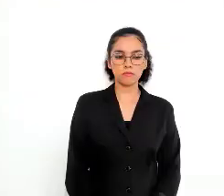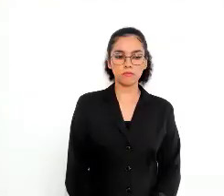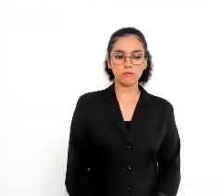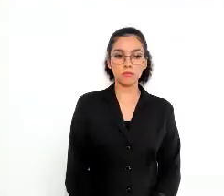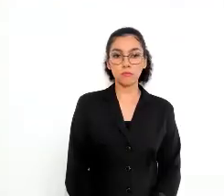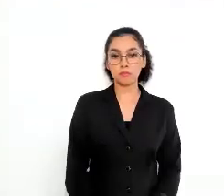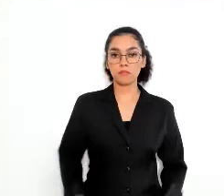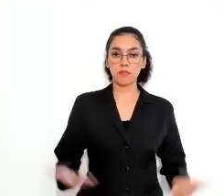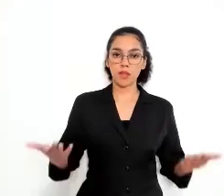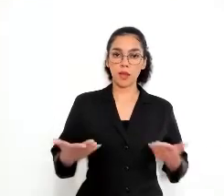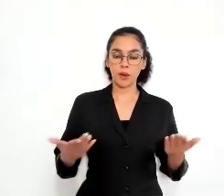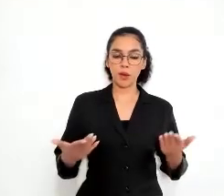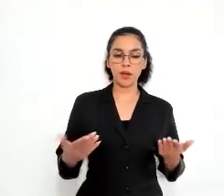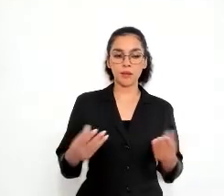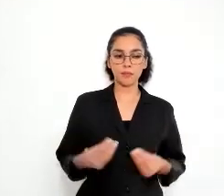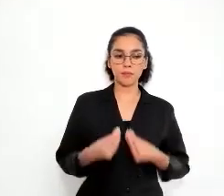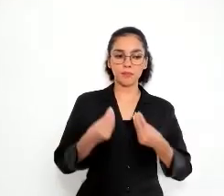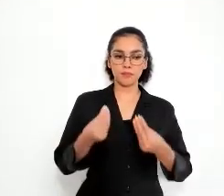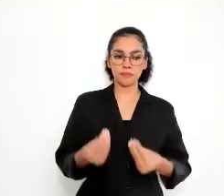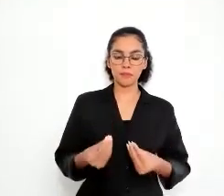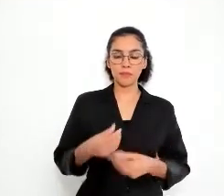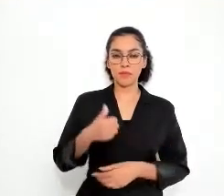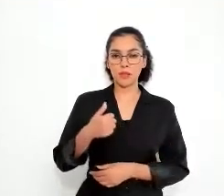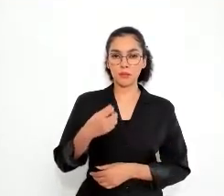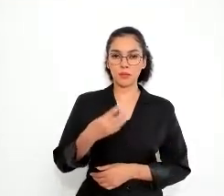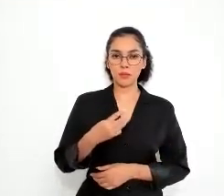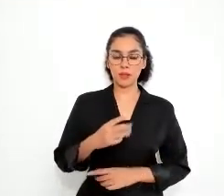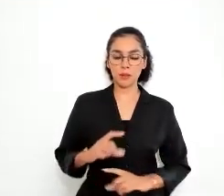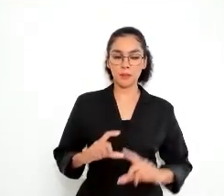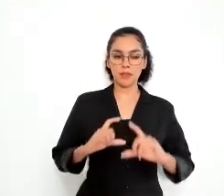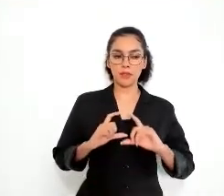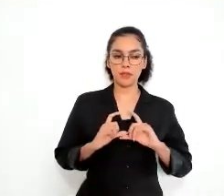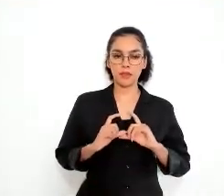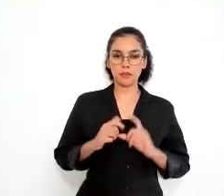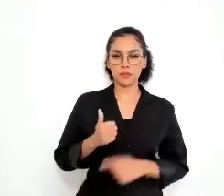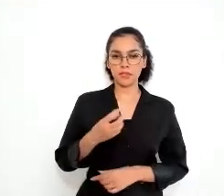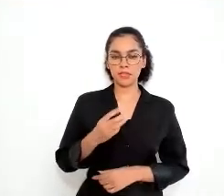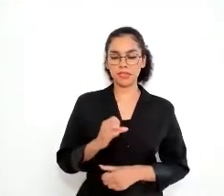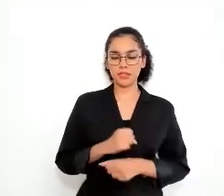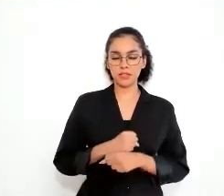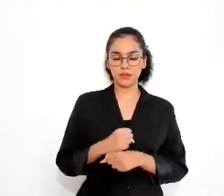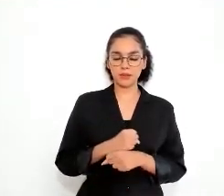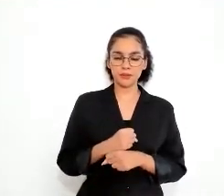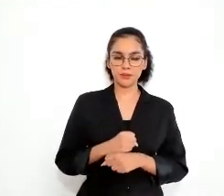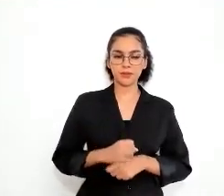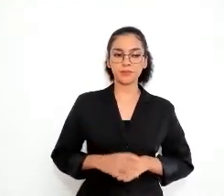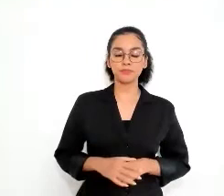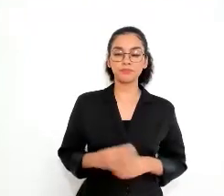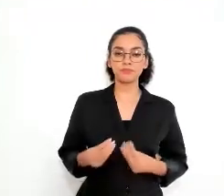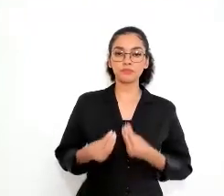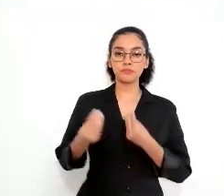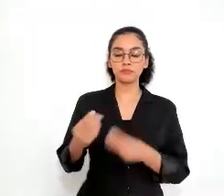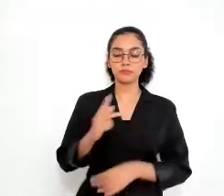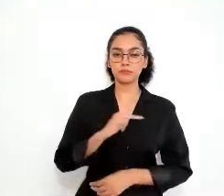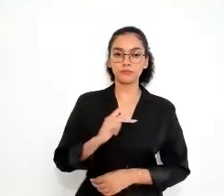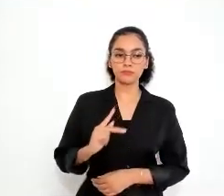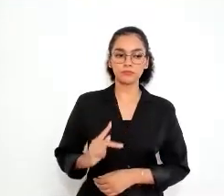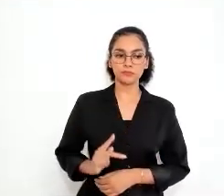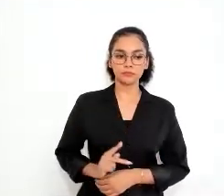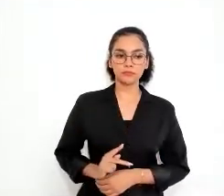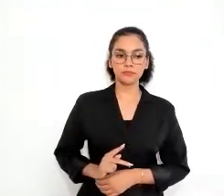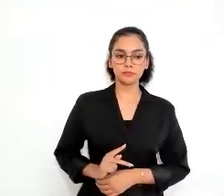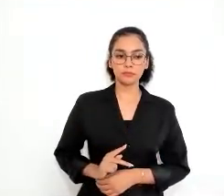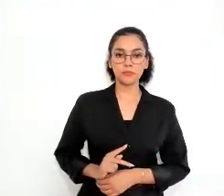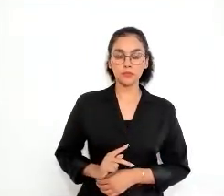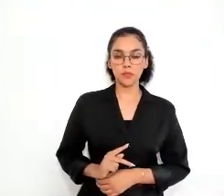Passamos agora à entrega da 13ª medalha dos 130 anos, conferida ao presidente da Federação do Comércio do Rio Grande